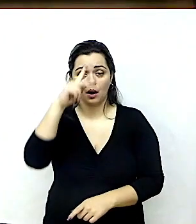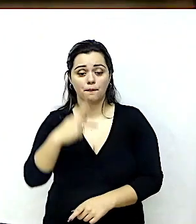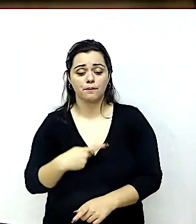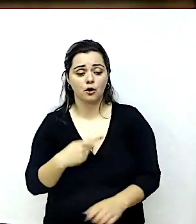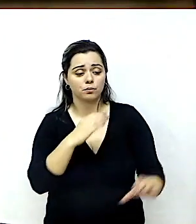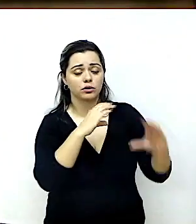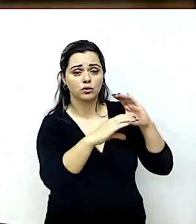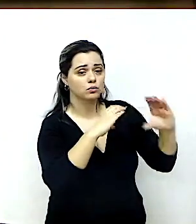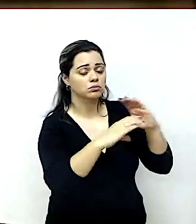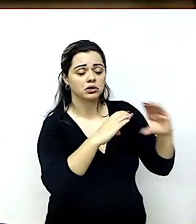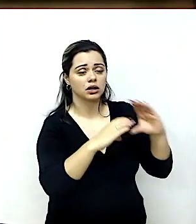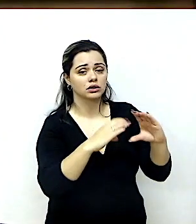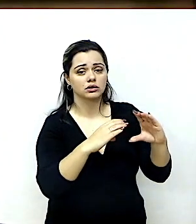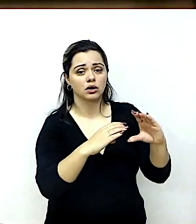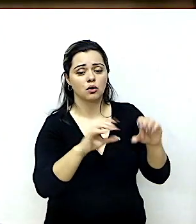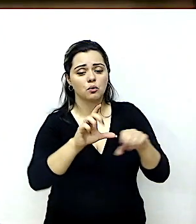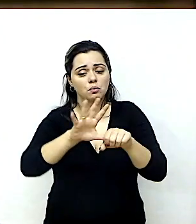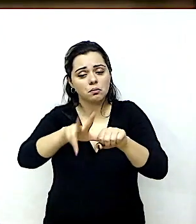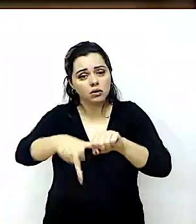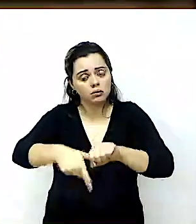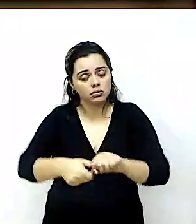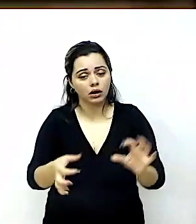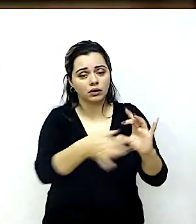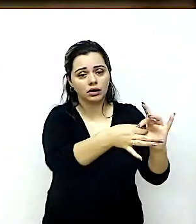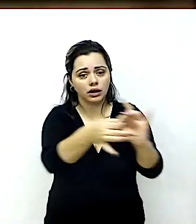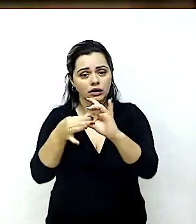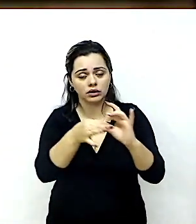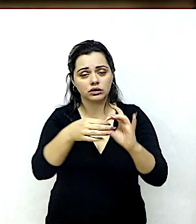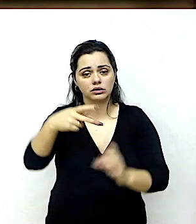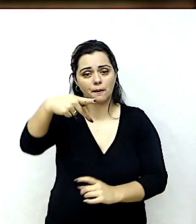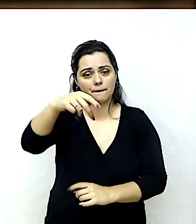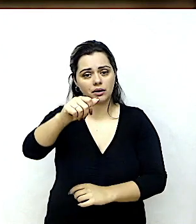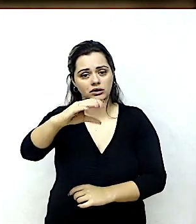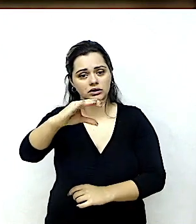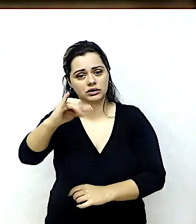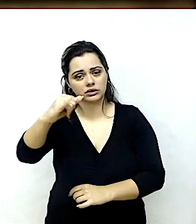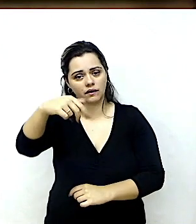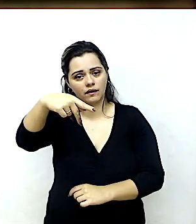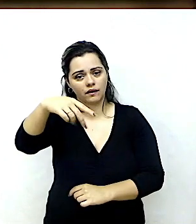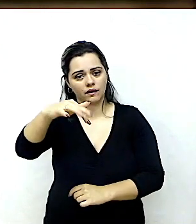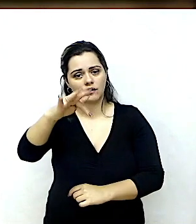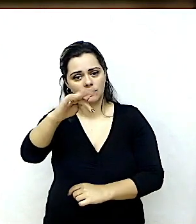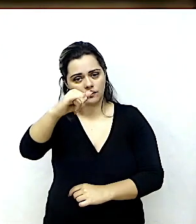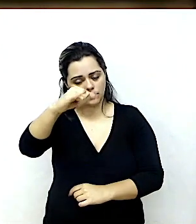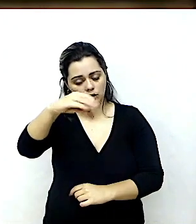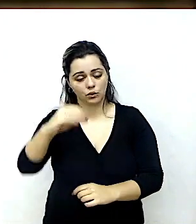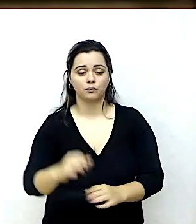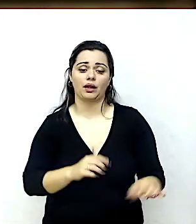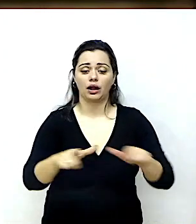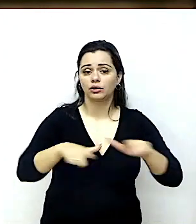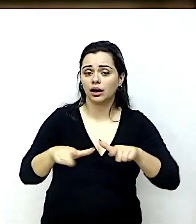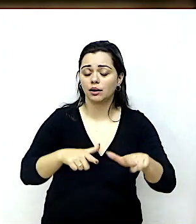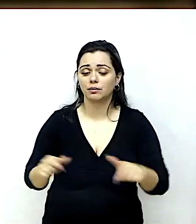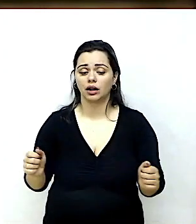diálogo entre o Mercosul EA Aliança do pacífico é exercício é esse que se encontra em